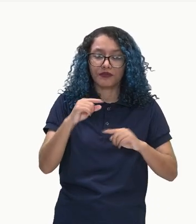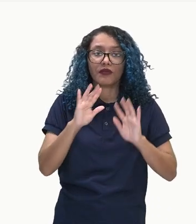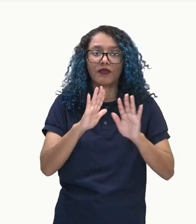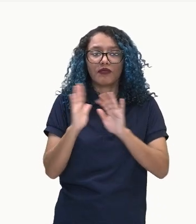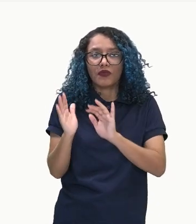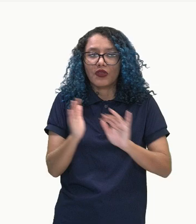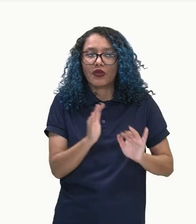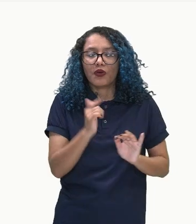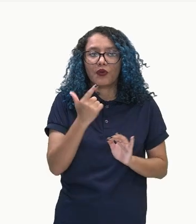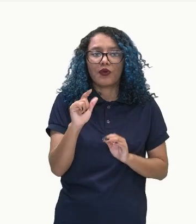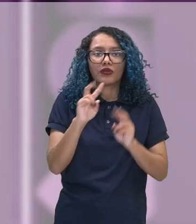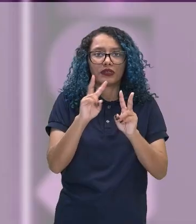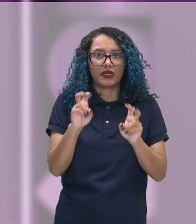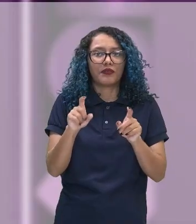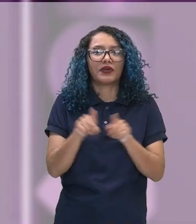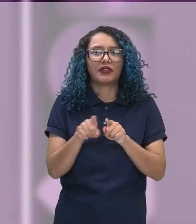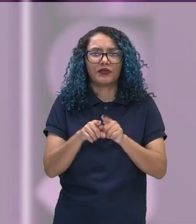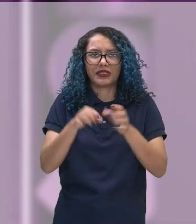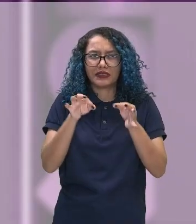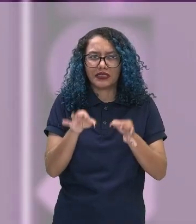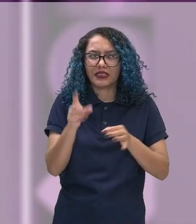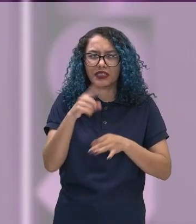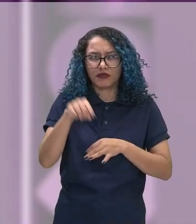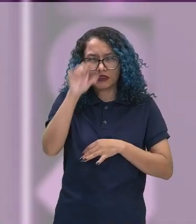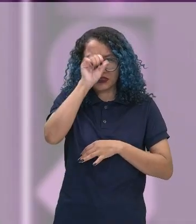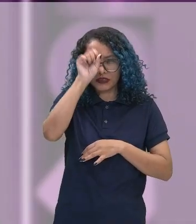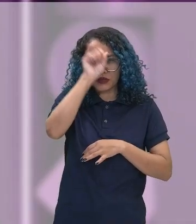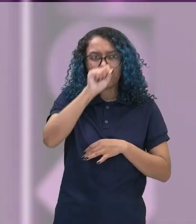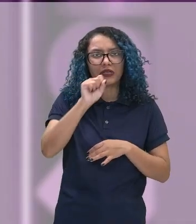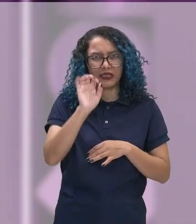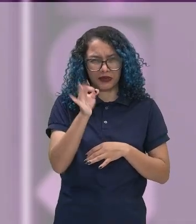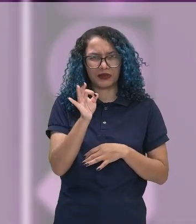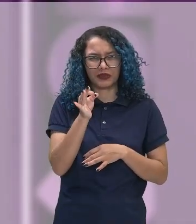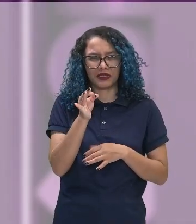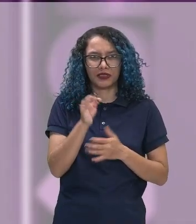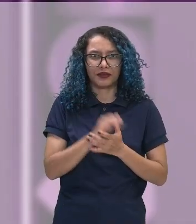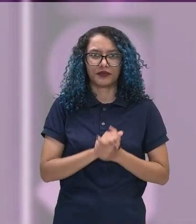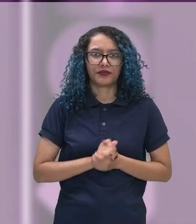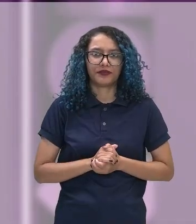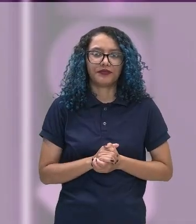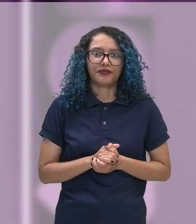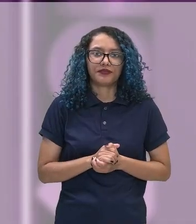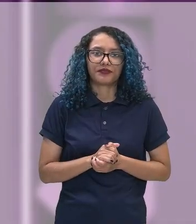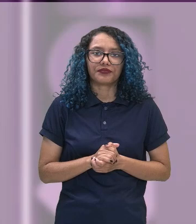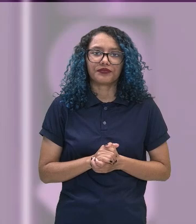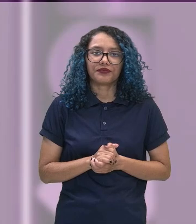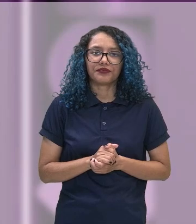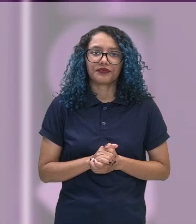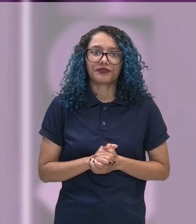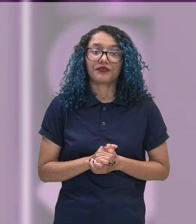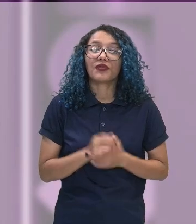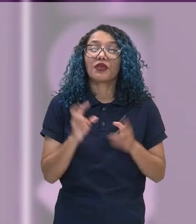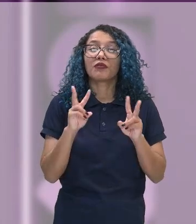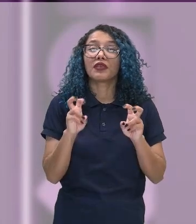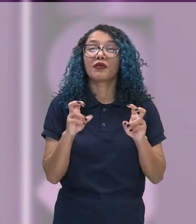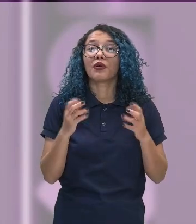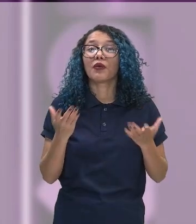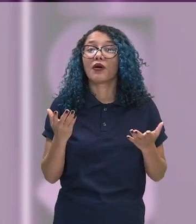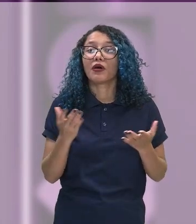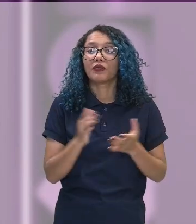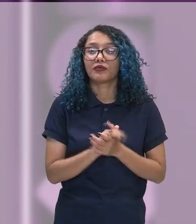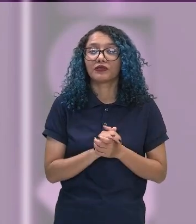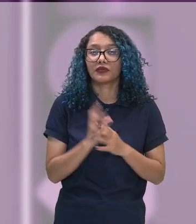também gostou, eu tenho certeza que você também aprendeu muito bem nas nossas aulas que nós fizemos aqui, que foi a aula que nós falamos do